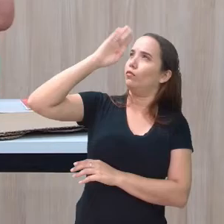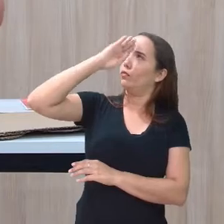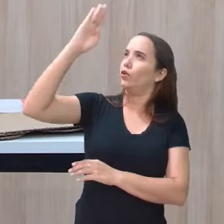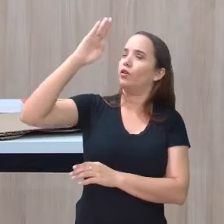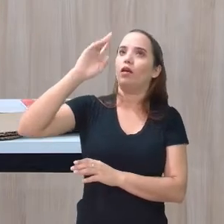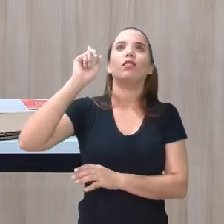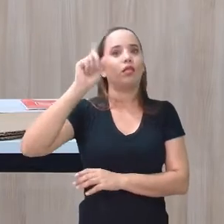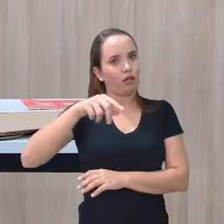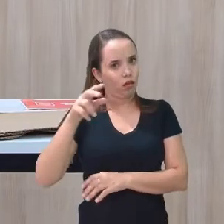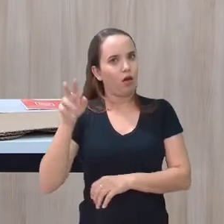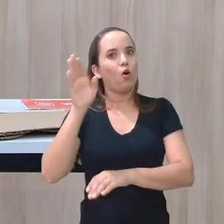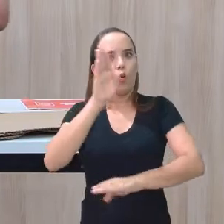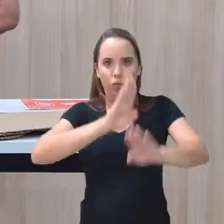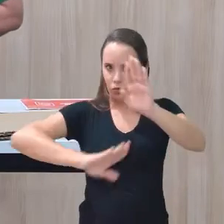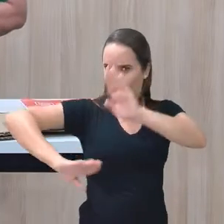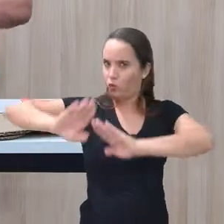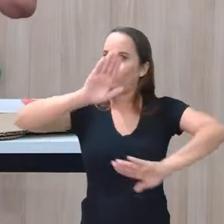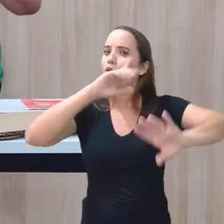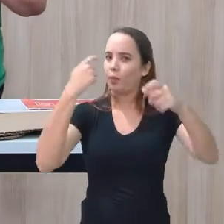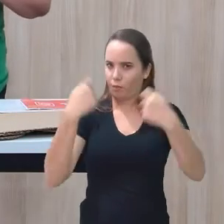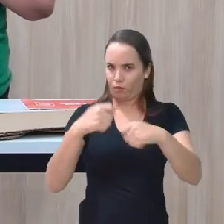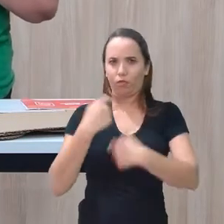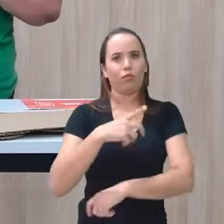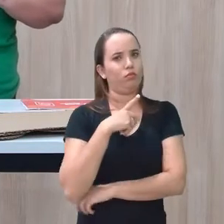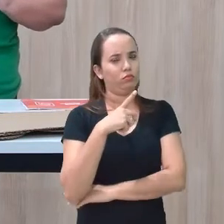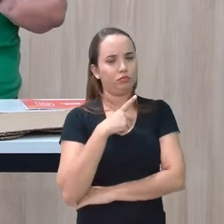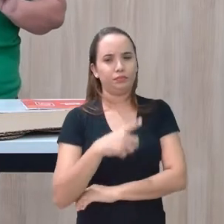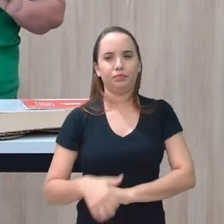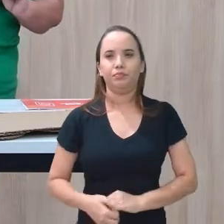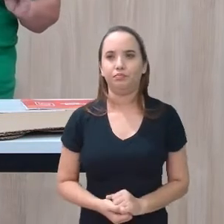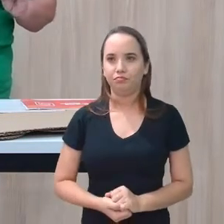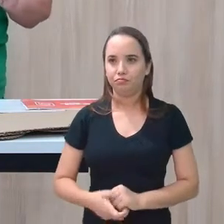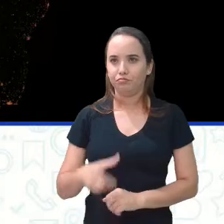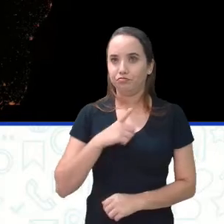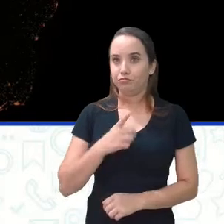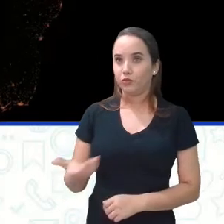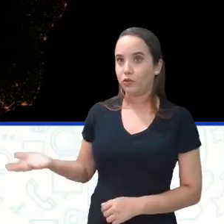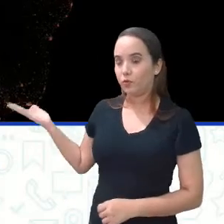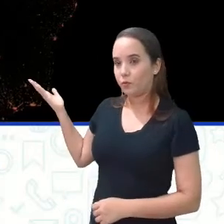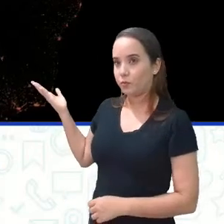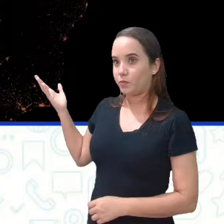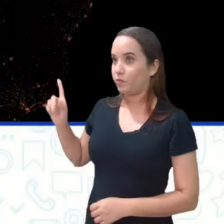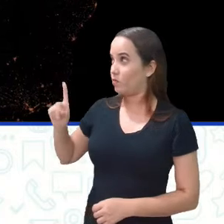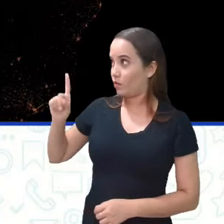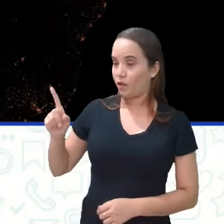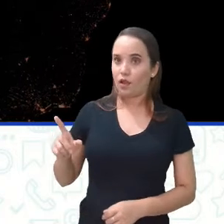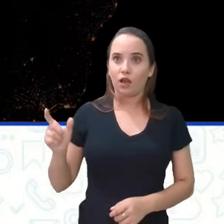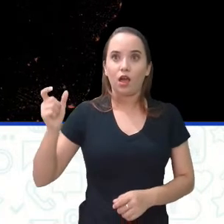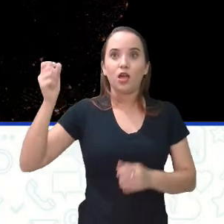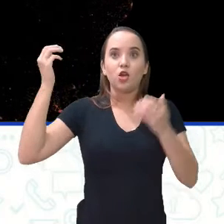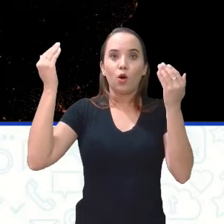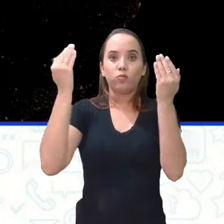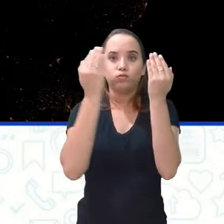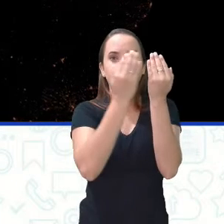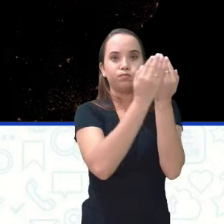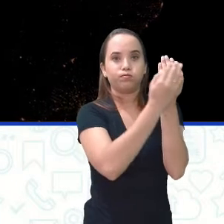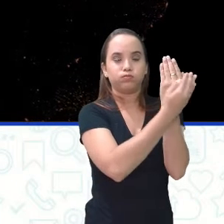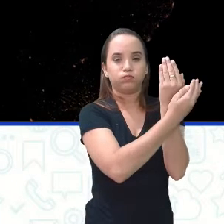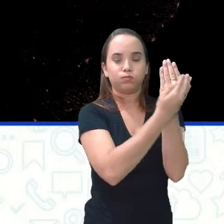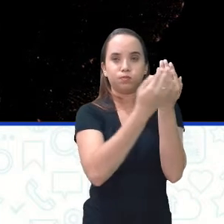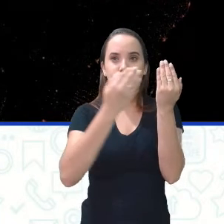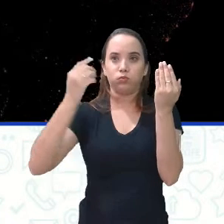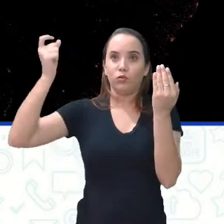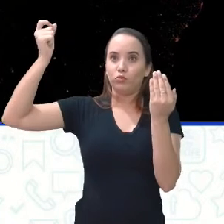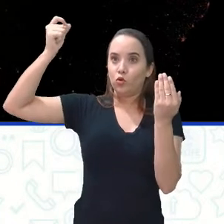alguns cuidados. Então, aqui eu tenho uma imagem mostrando o eclipse solar, né? O momento em que a